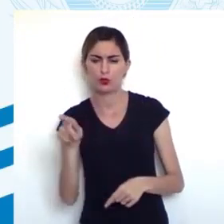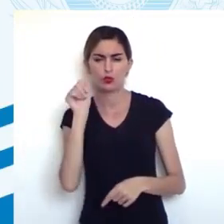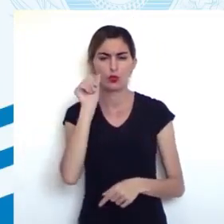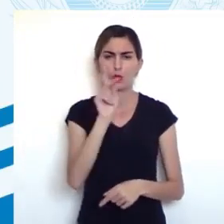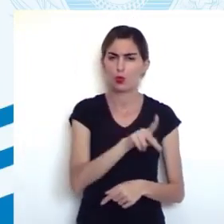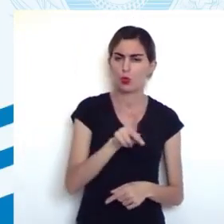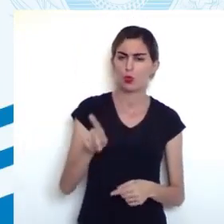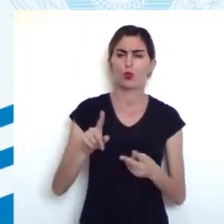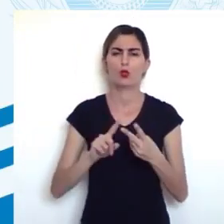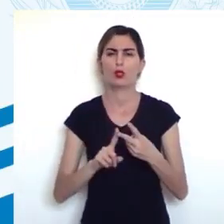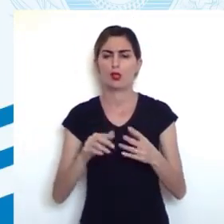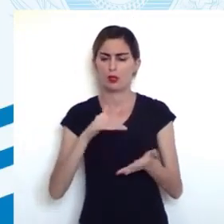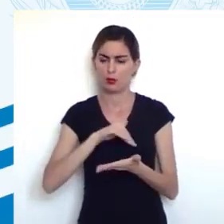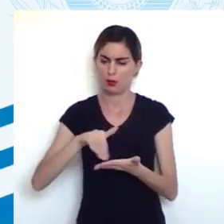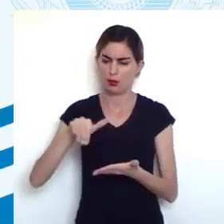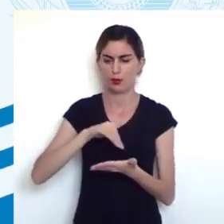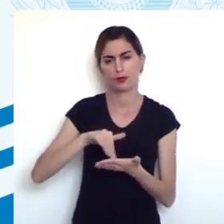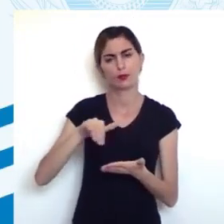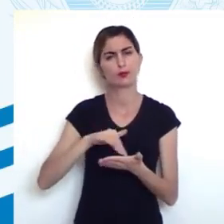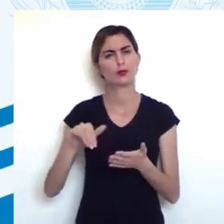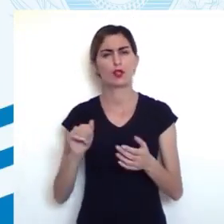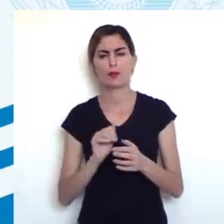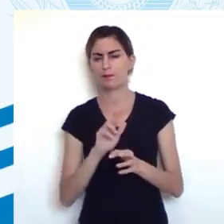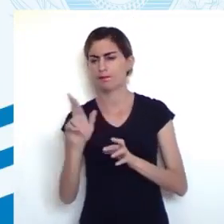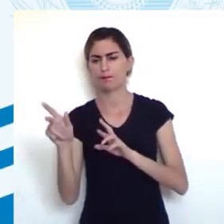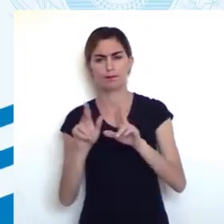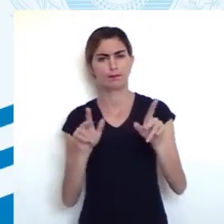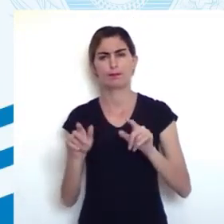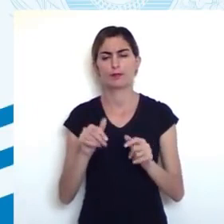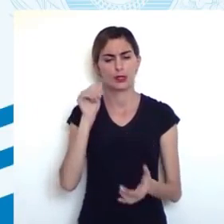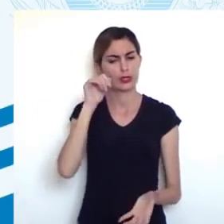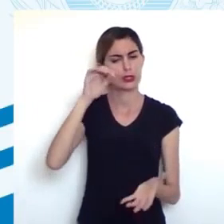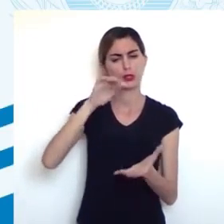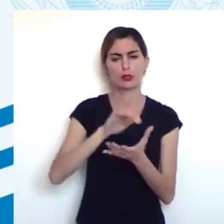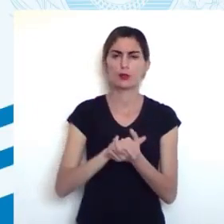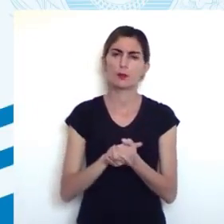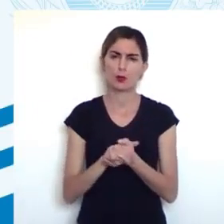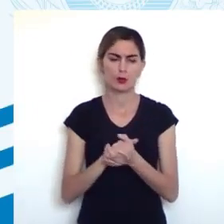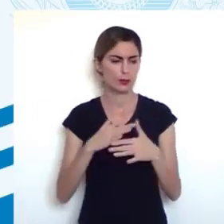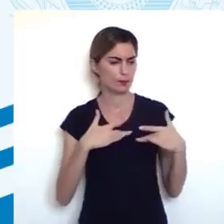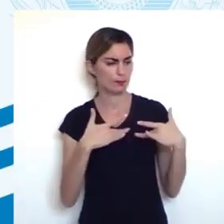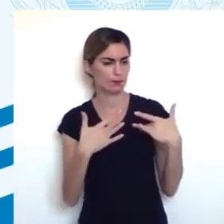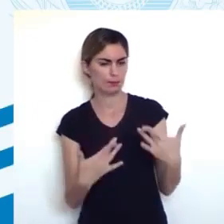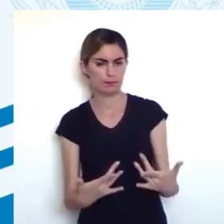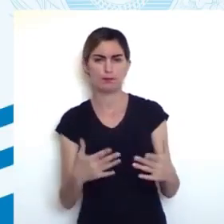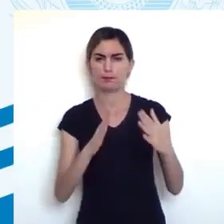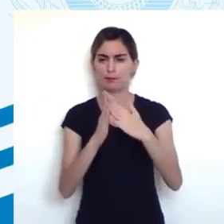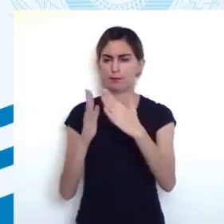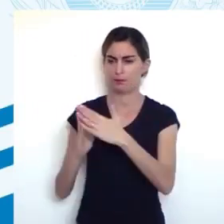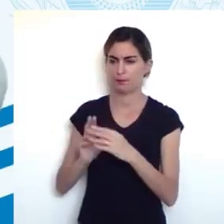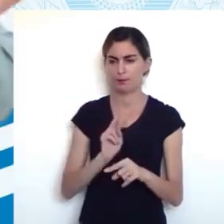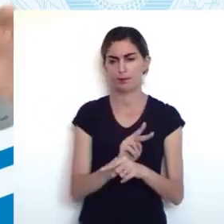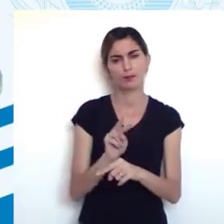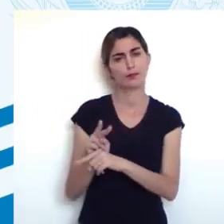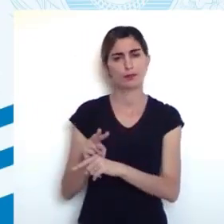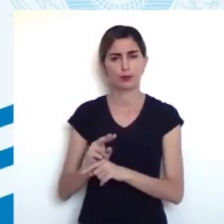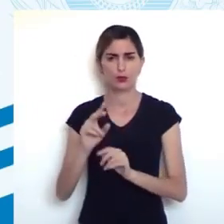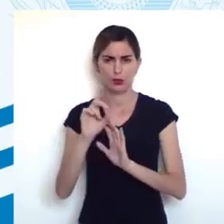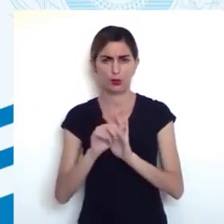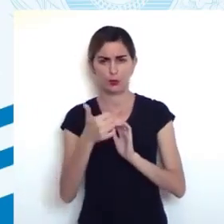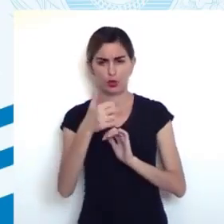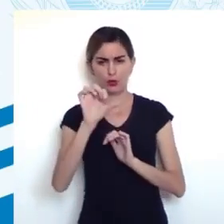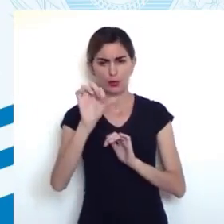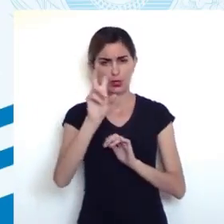professora, secretária e, claro, a esposa dedicada ao lar. Na década de